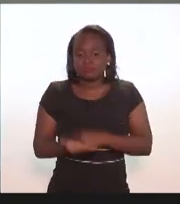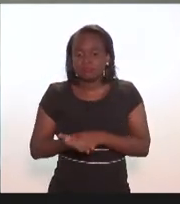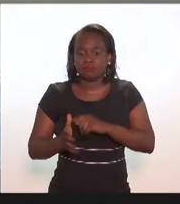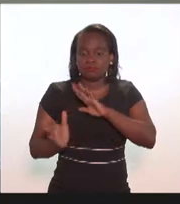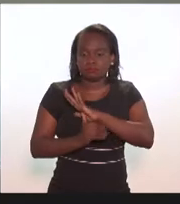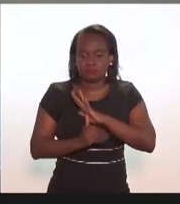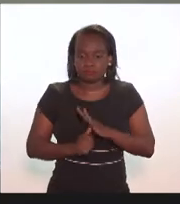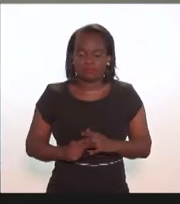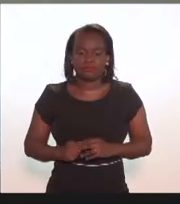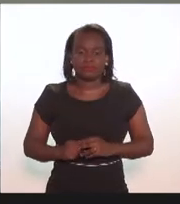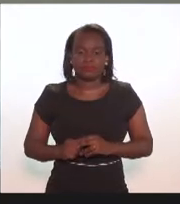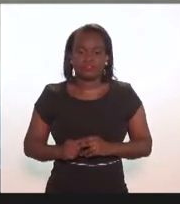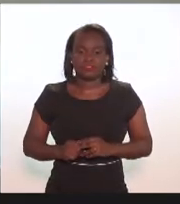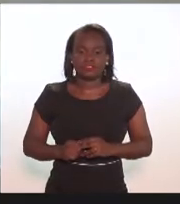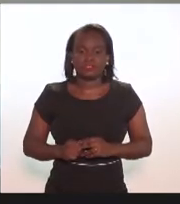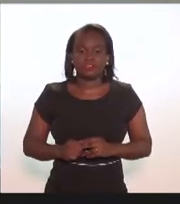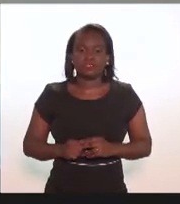corrupção.